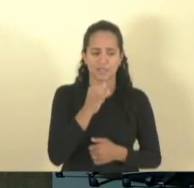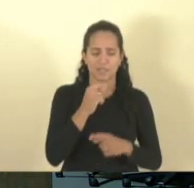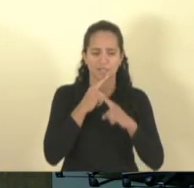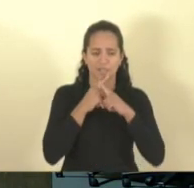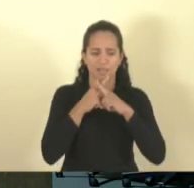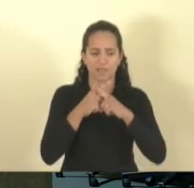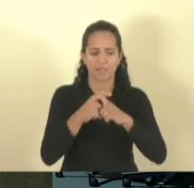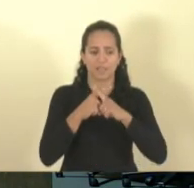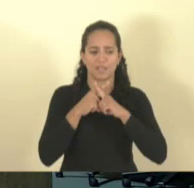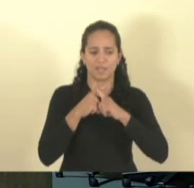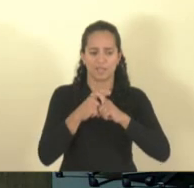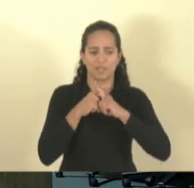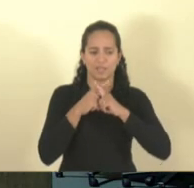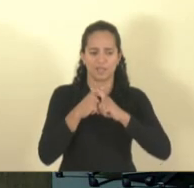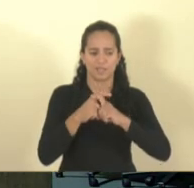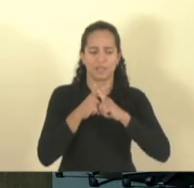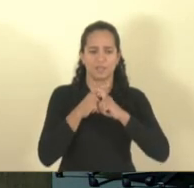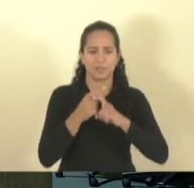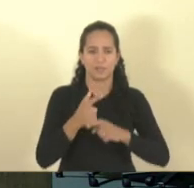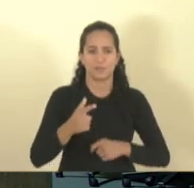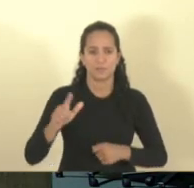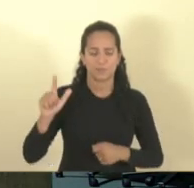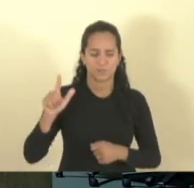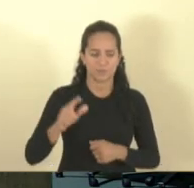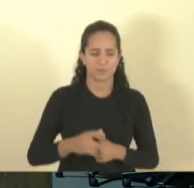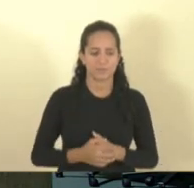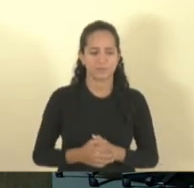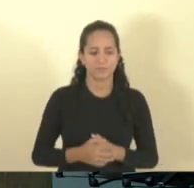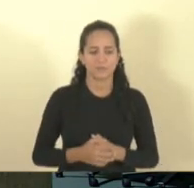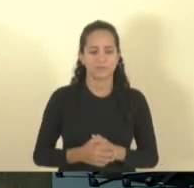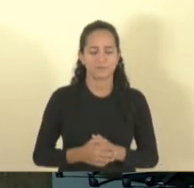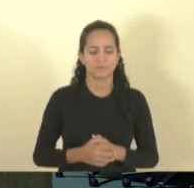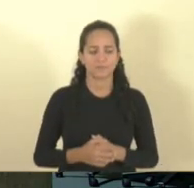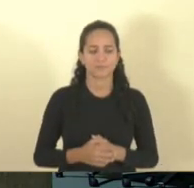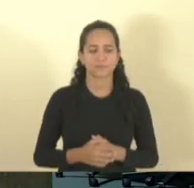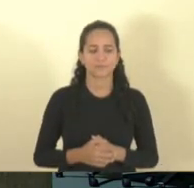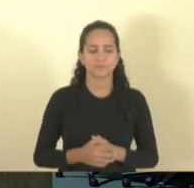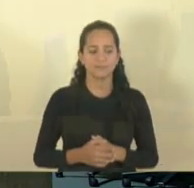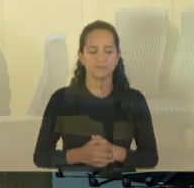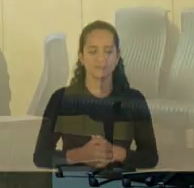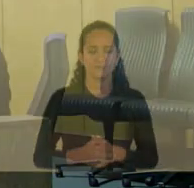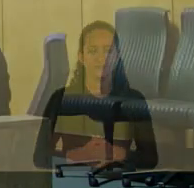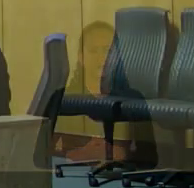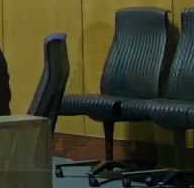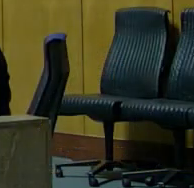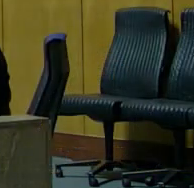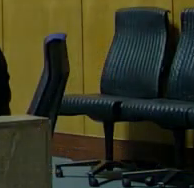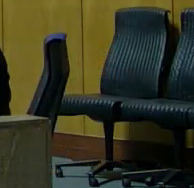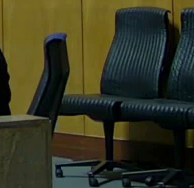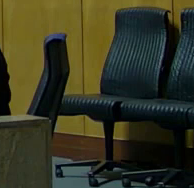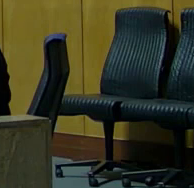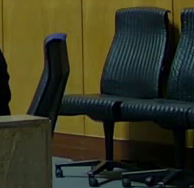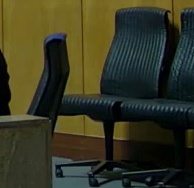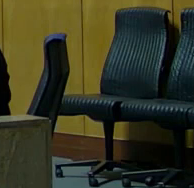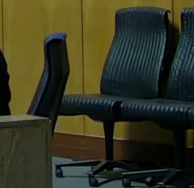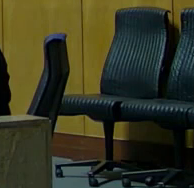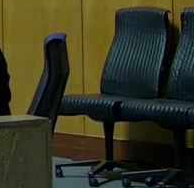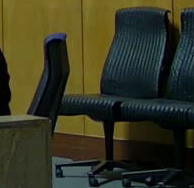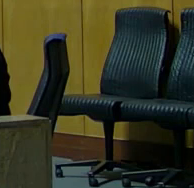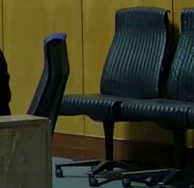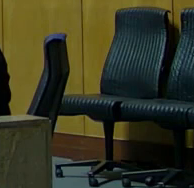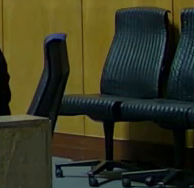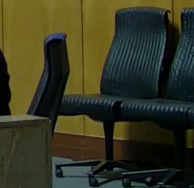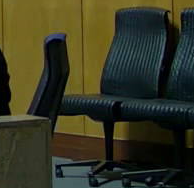Dentro me la luce che ha incontrato per strada.